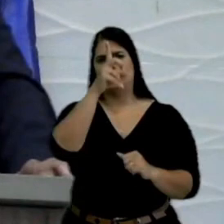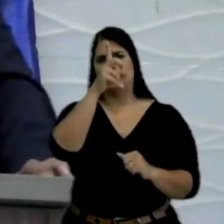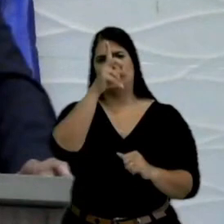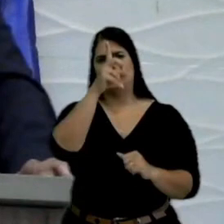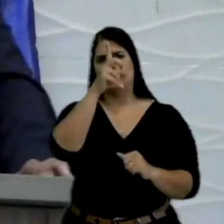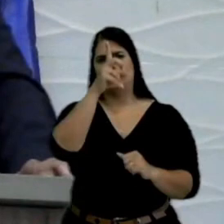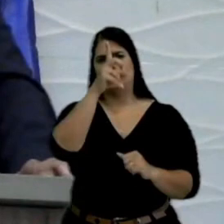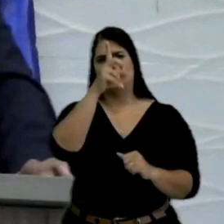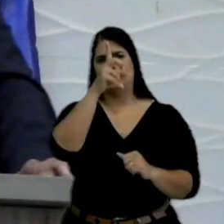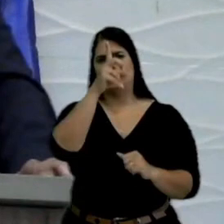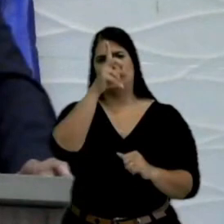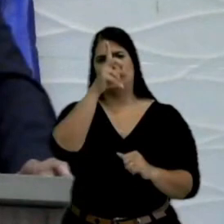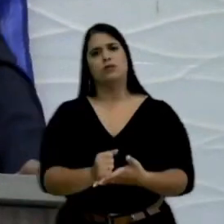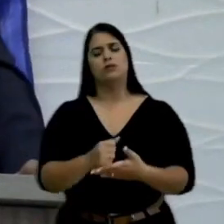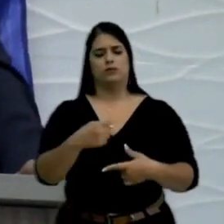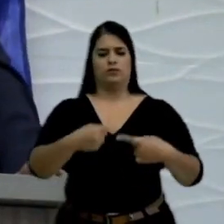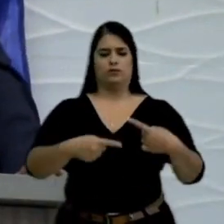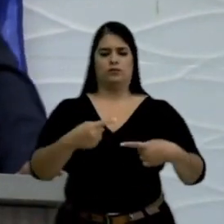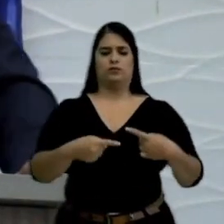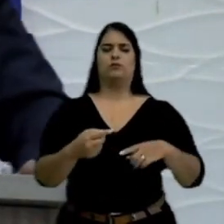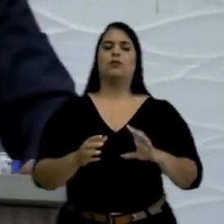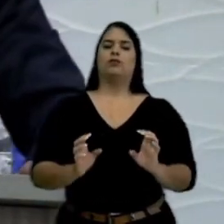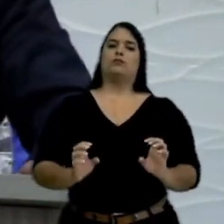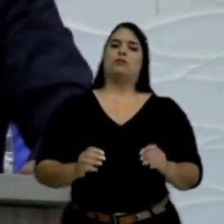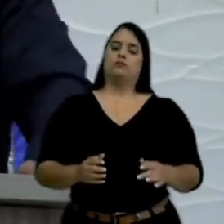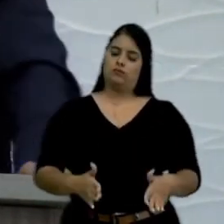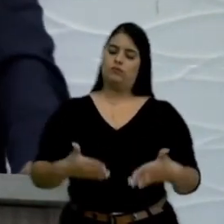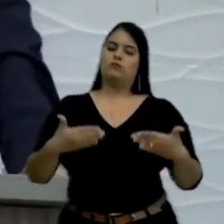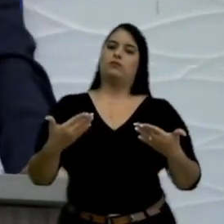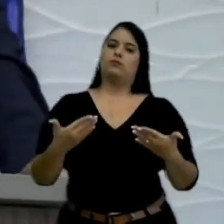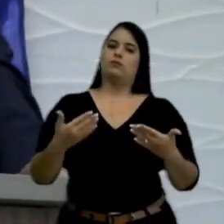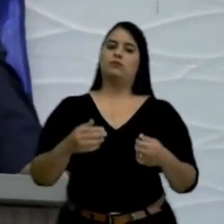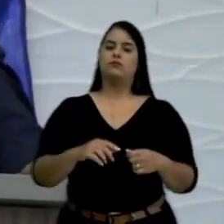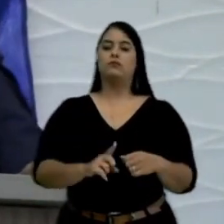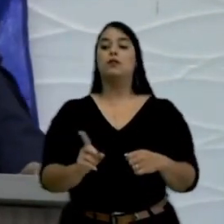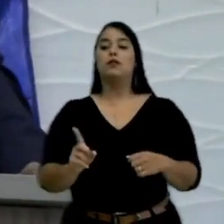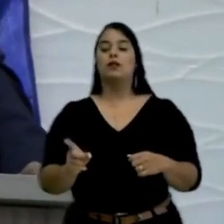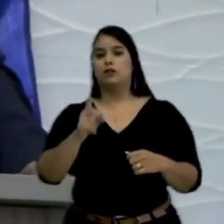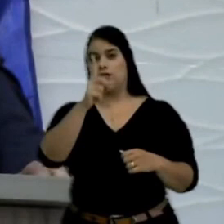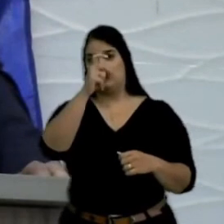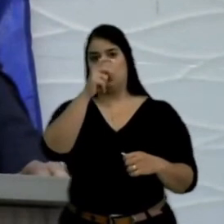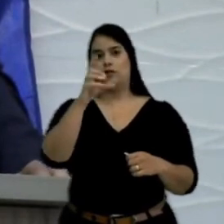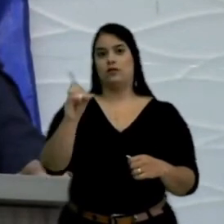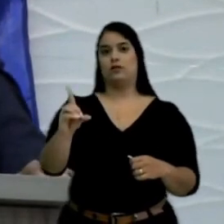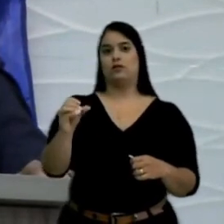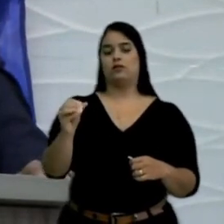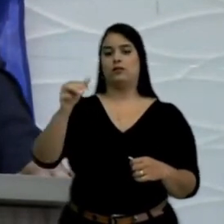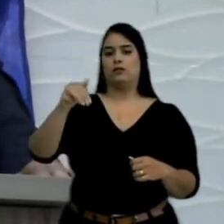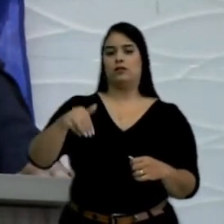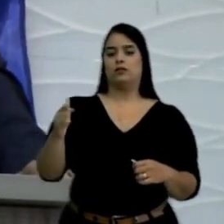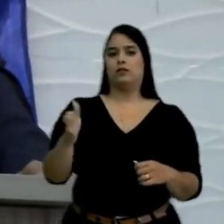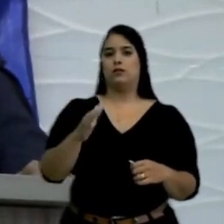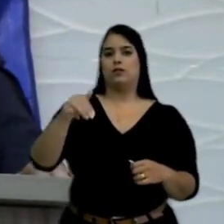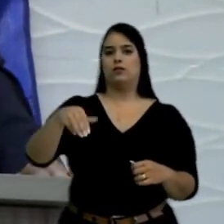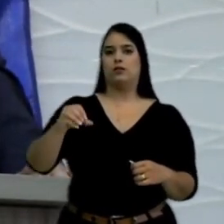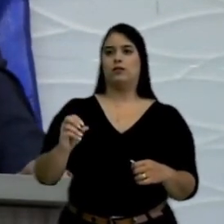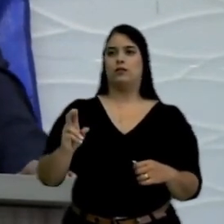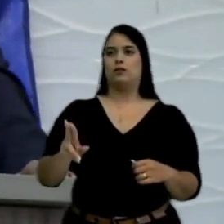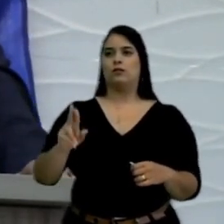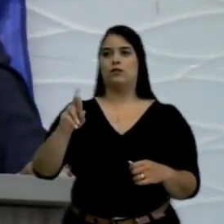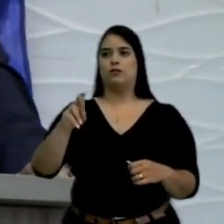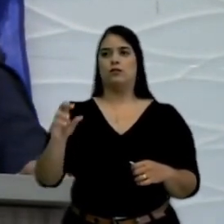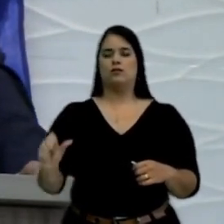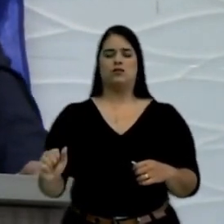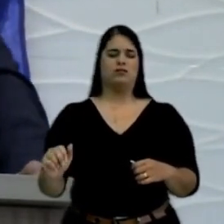um político levanta sua autoestima. Lá no Dombora, meu filho, é pior do que presídio. Todo mundo trata a gente